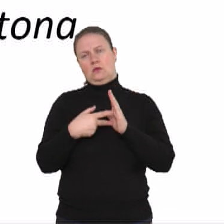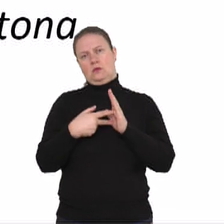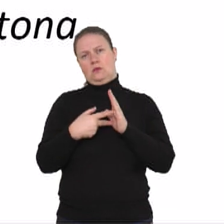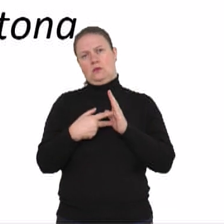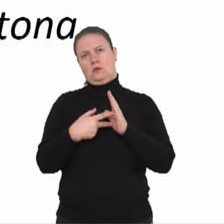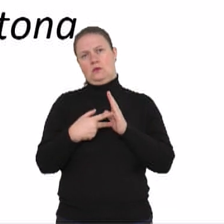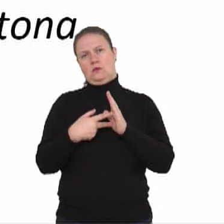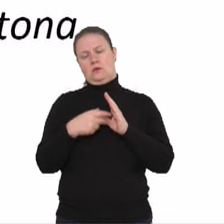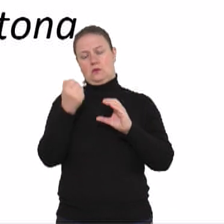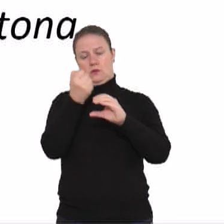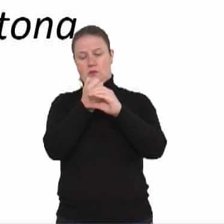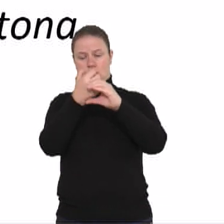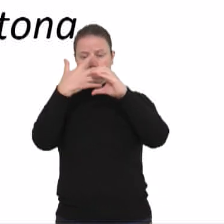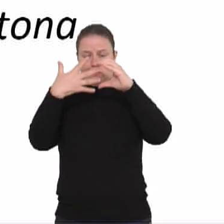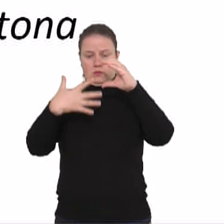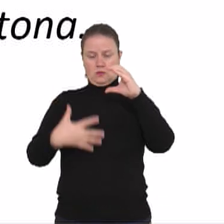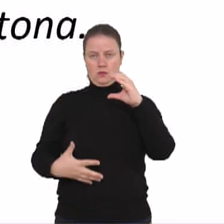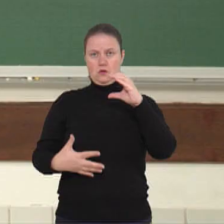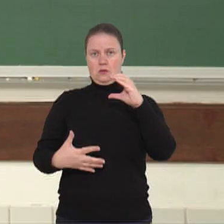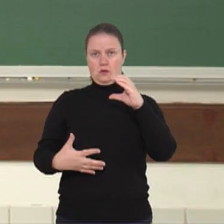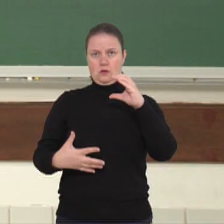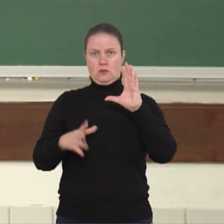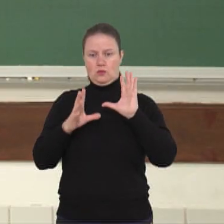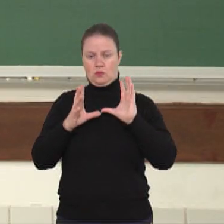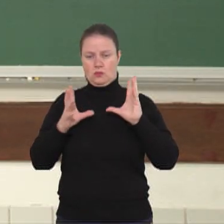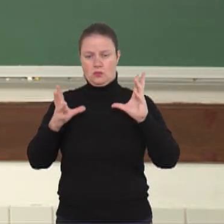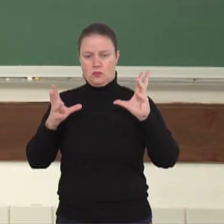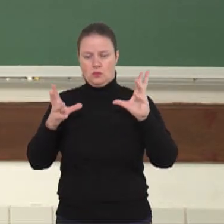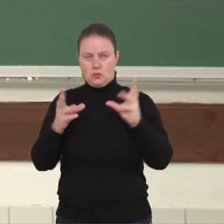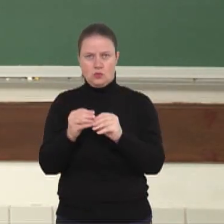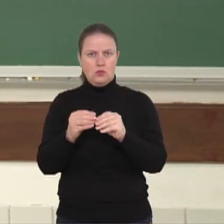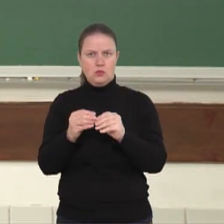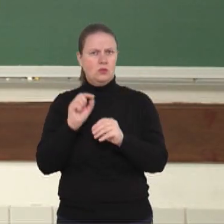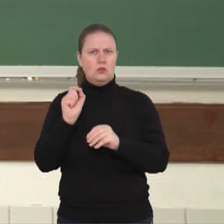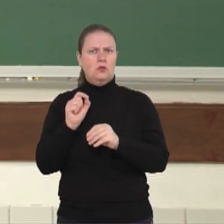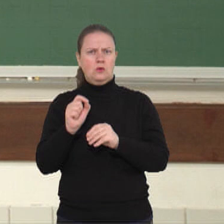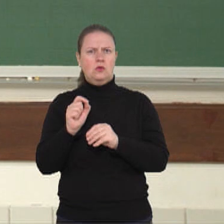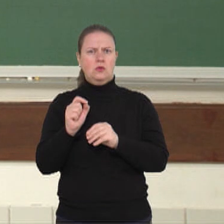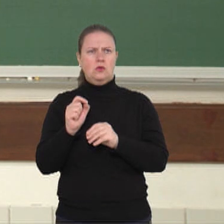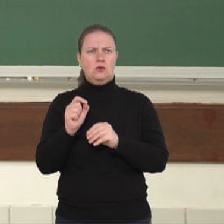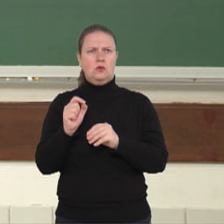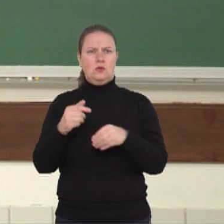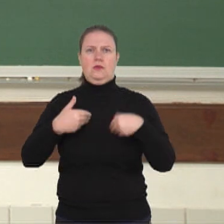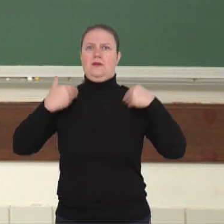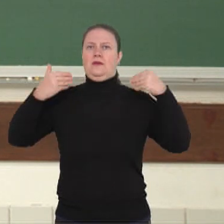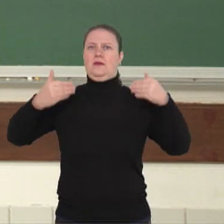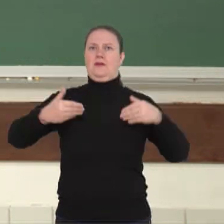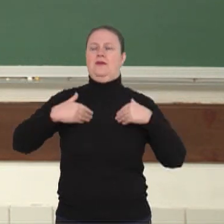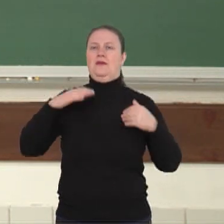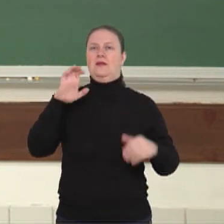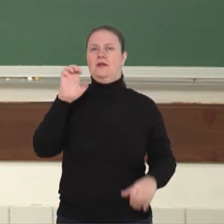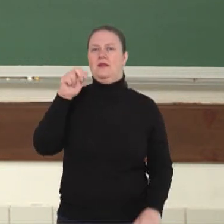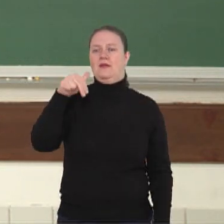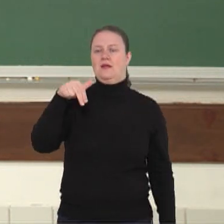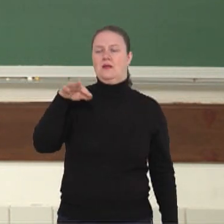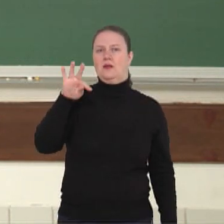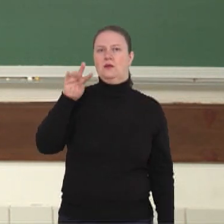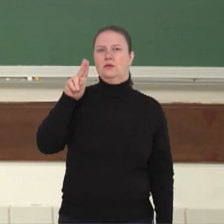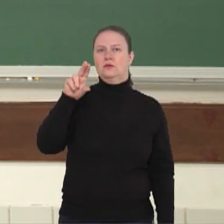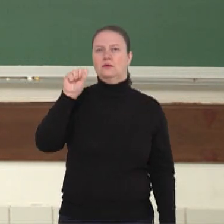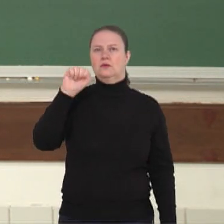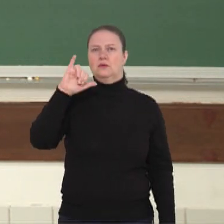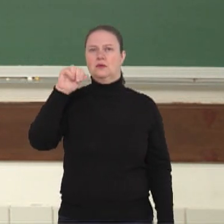uma característica, nesse caso, do sujeito. Quem é que está entusiasmado? Todos. Então,